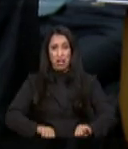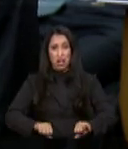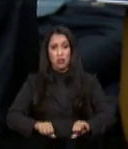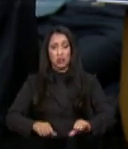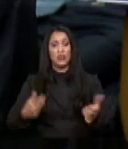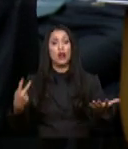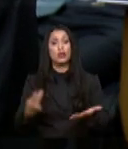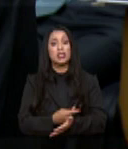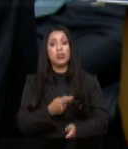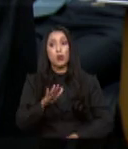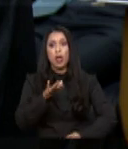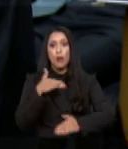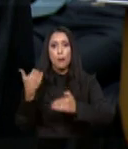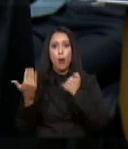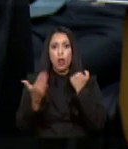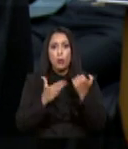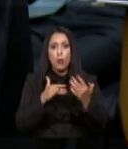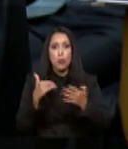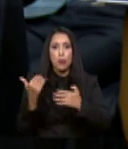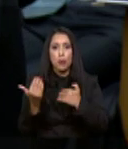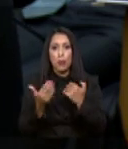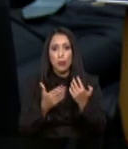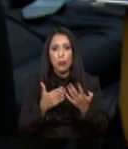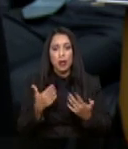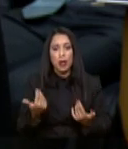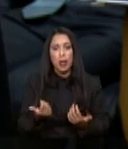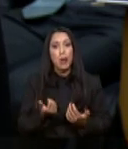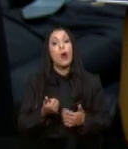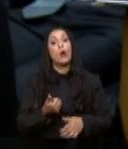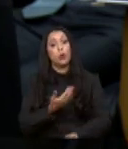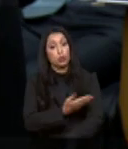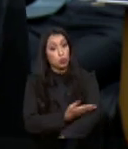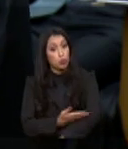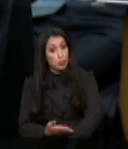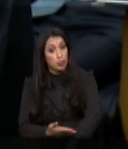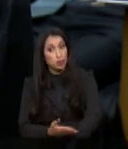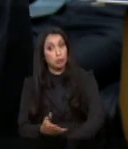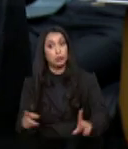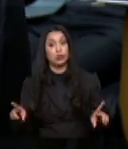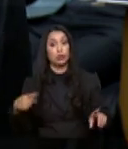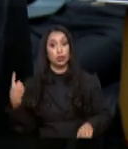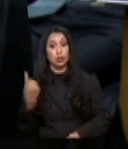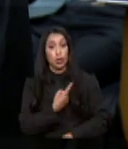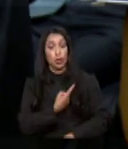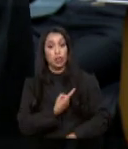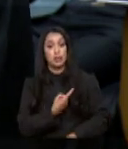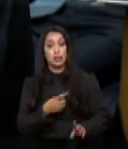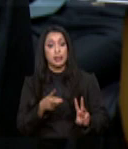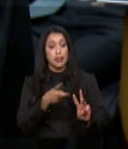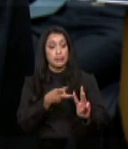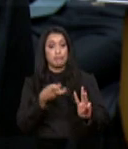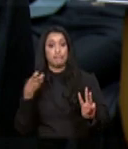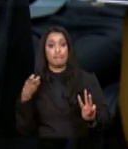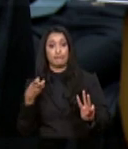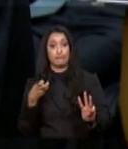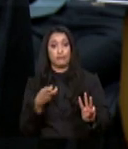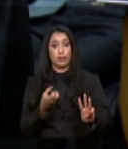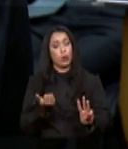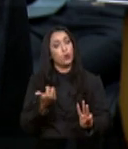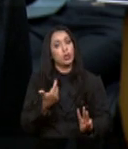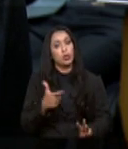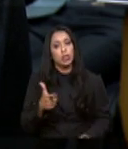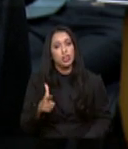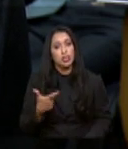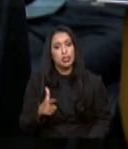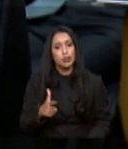morreremos, um atrás dos outros, tanto os brancos quanto nós, indígenas. Quando não houver